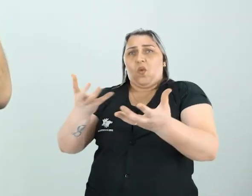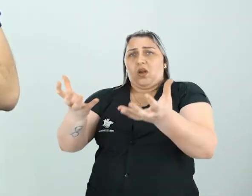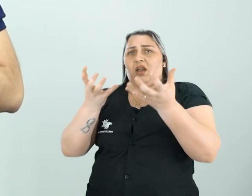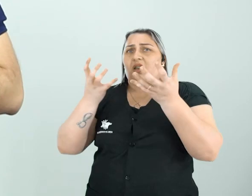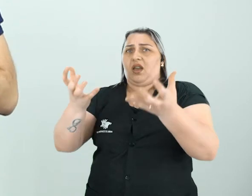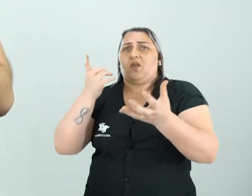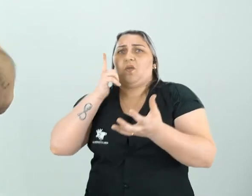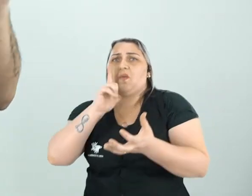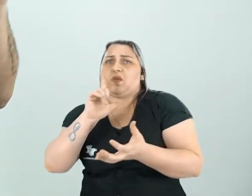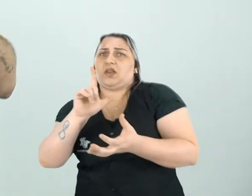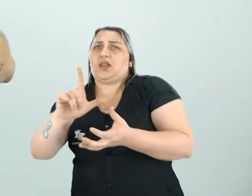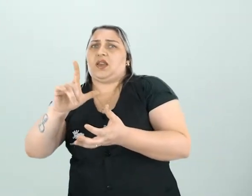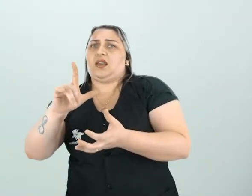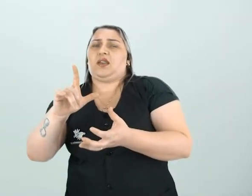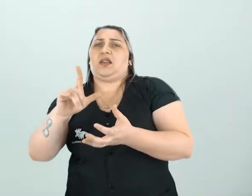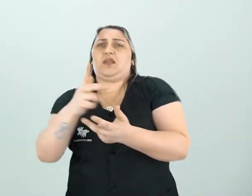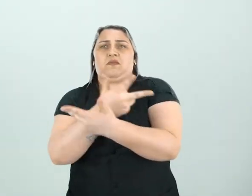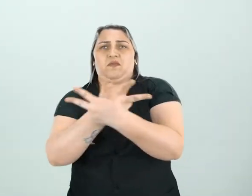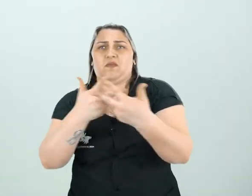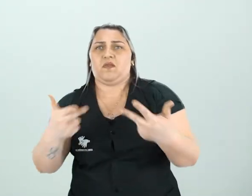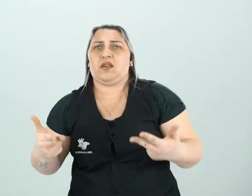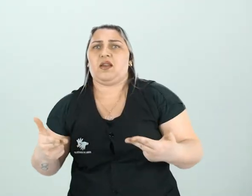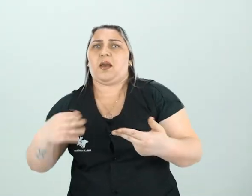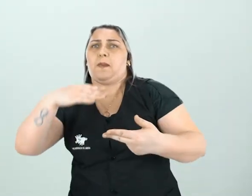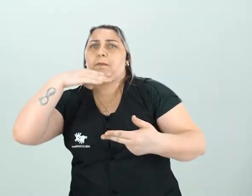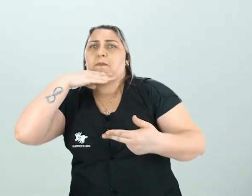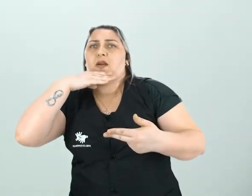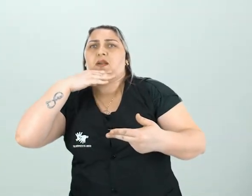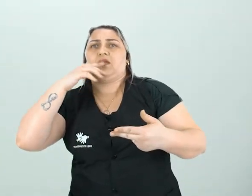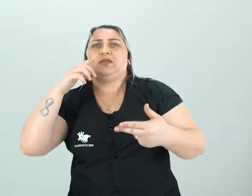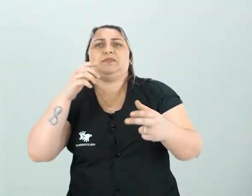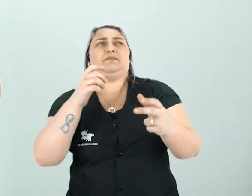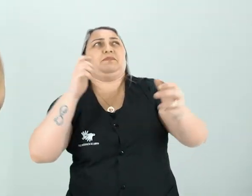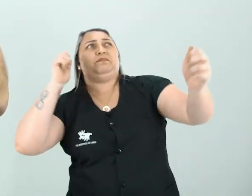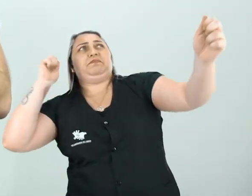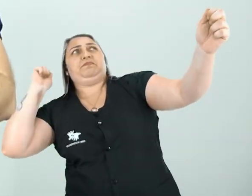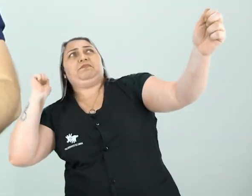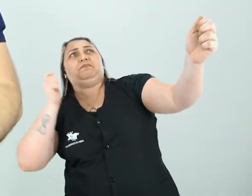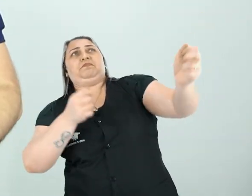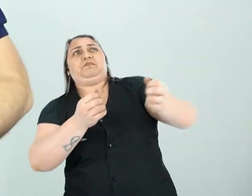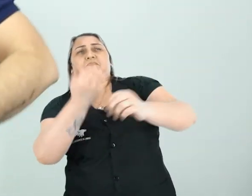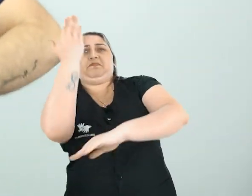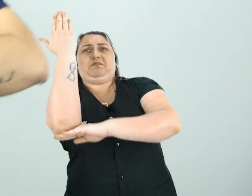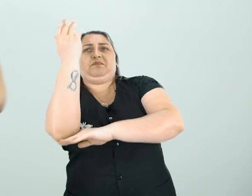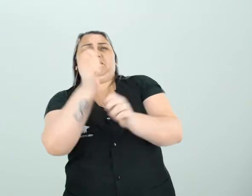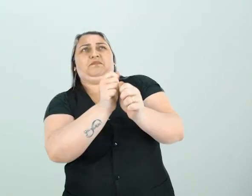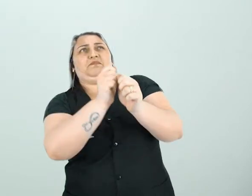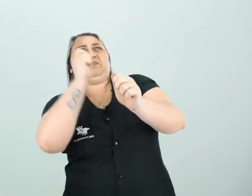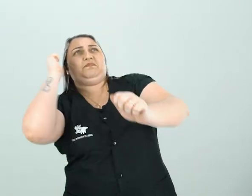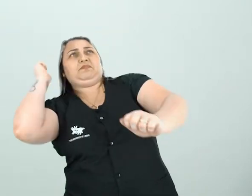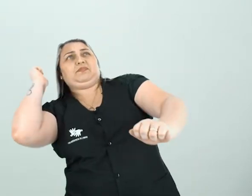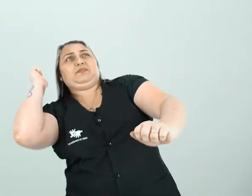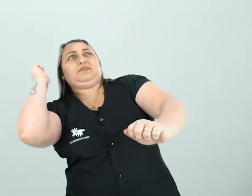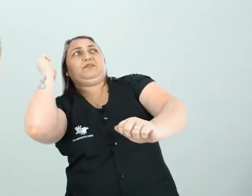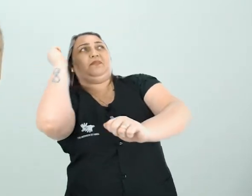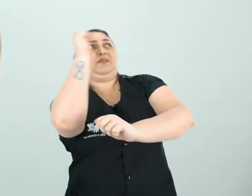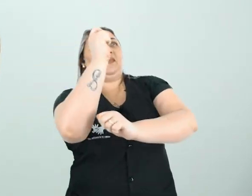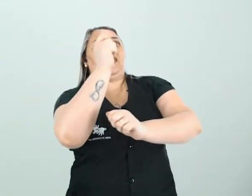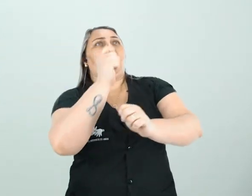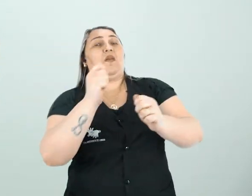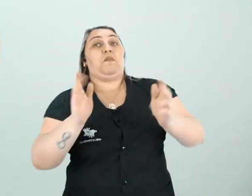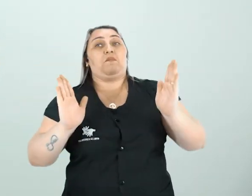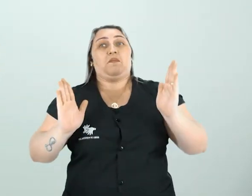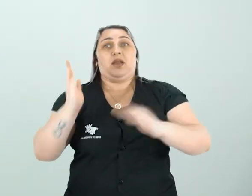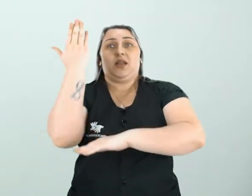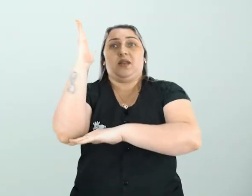tirar um manga, por exemplo, na época da manga eu vou tirar a manga, eu pego uma vara bem grandona, ou então a gente pega um